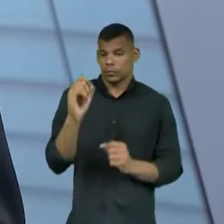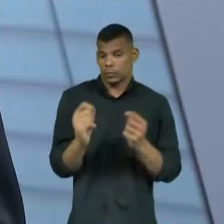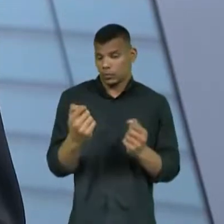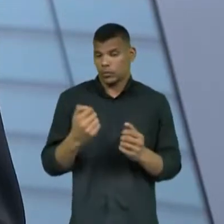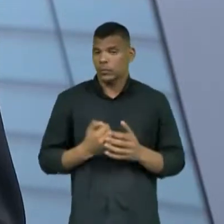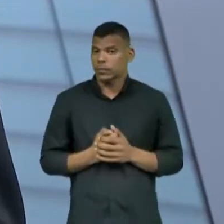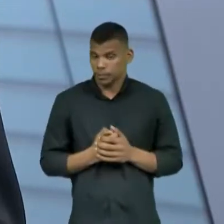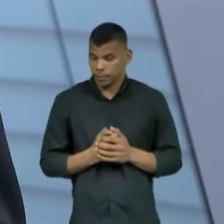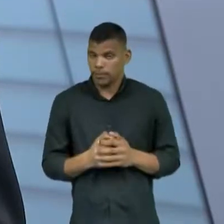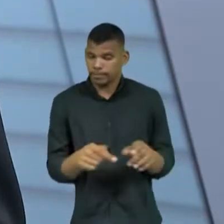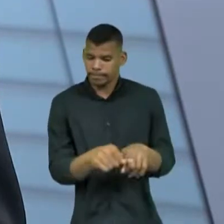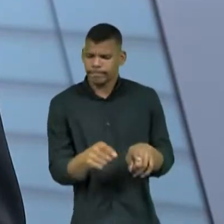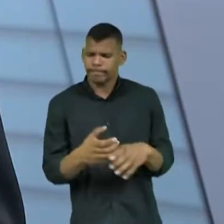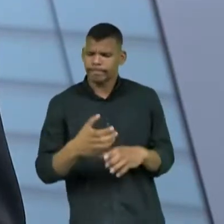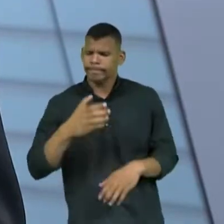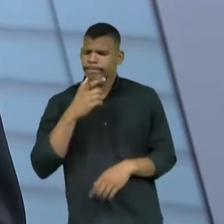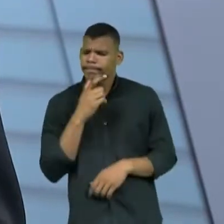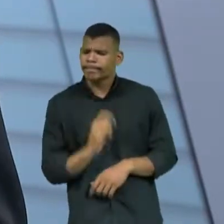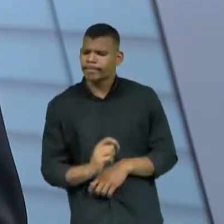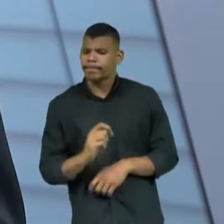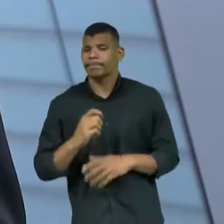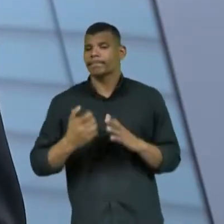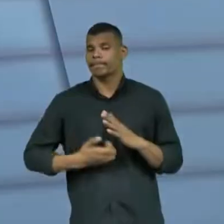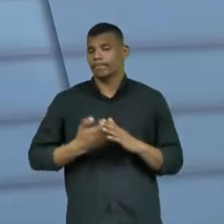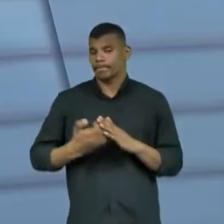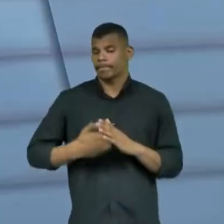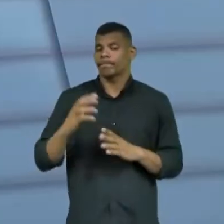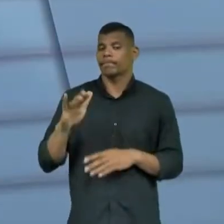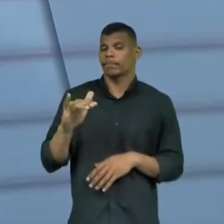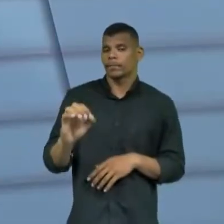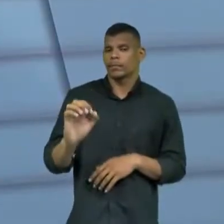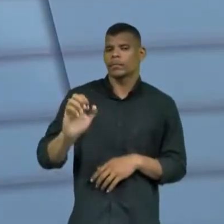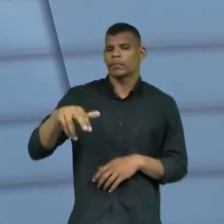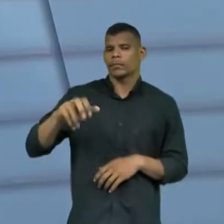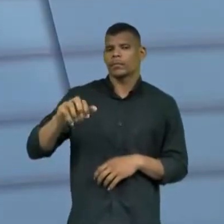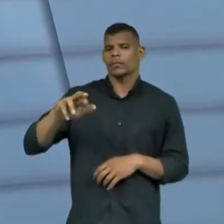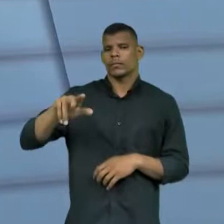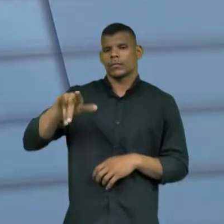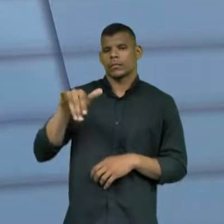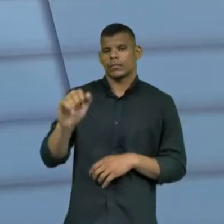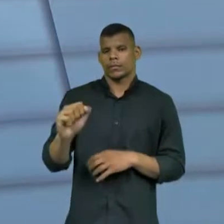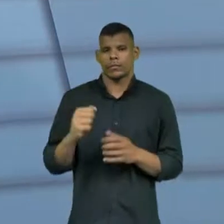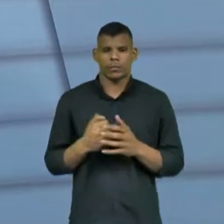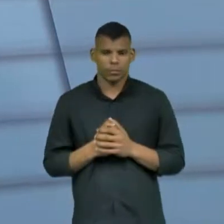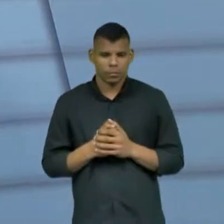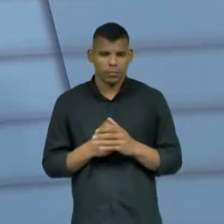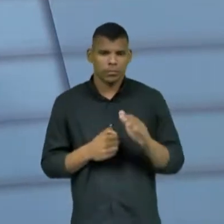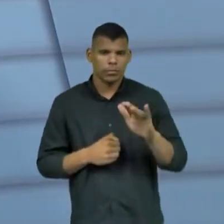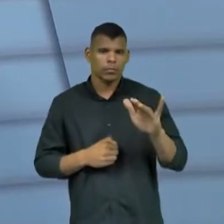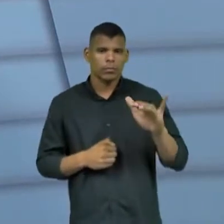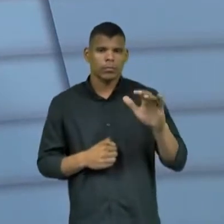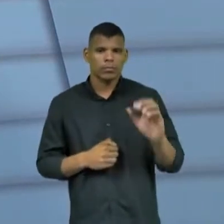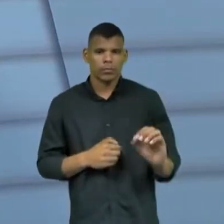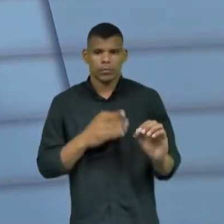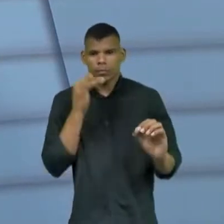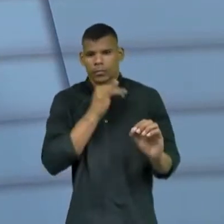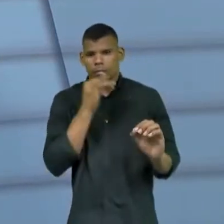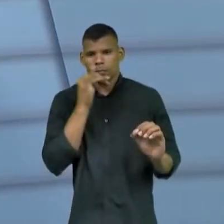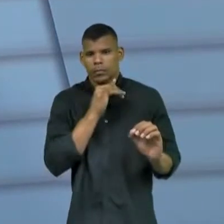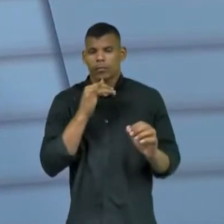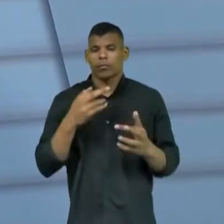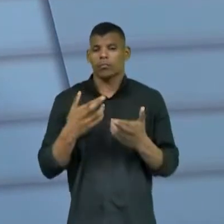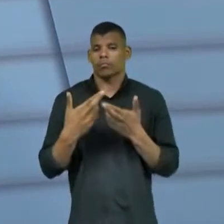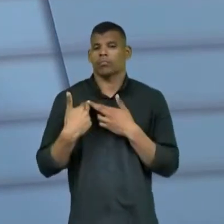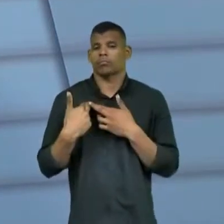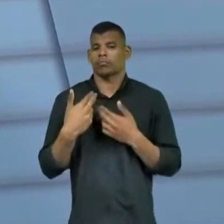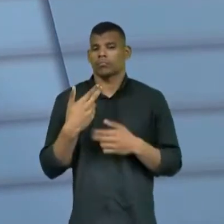o engenheiro e sócio-diretor da Bioenergia, Lúcio Bonfim. A Bioenergia é uma das principais empresas que estão cuidando do